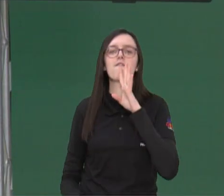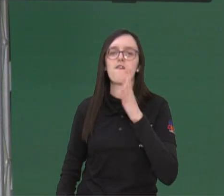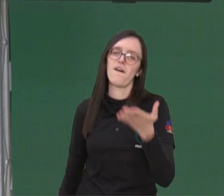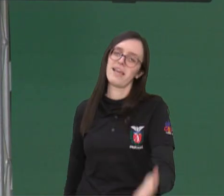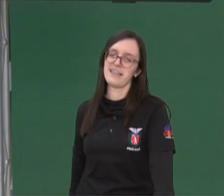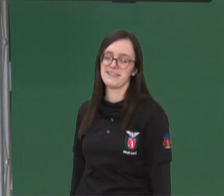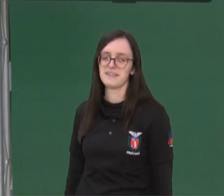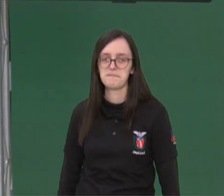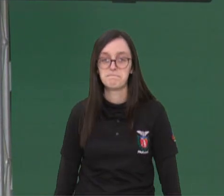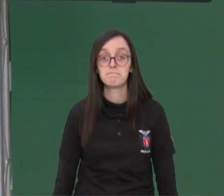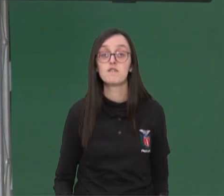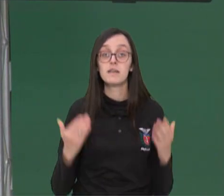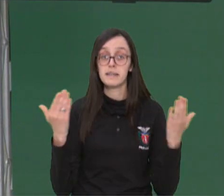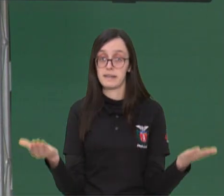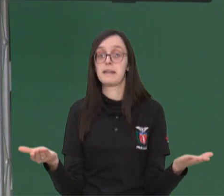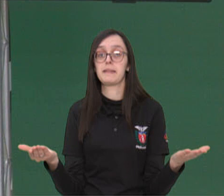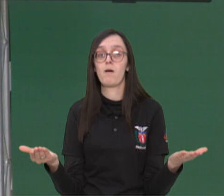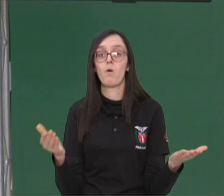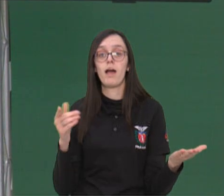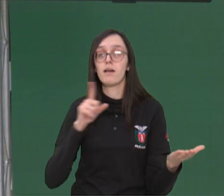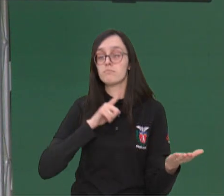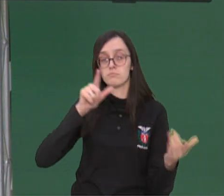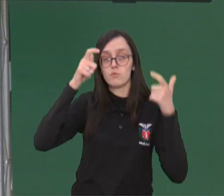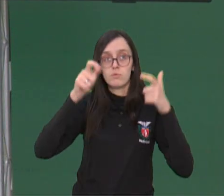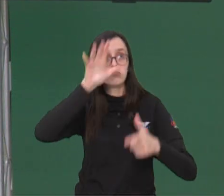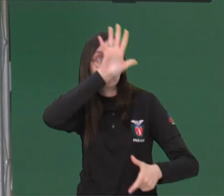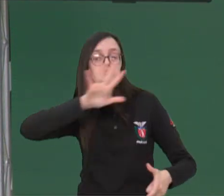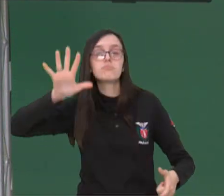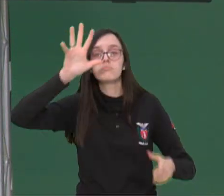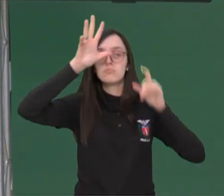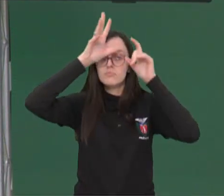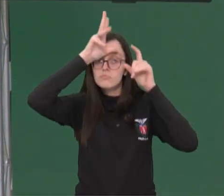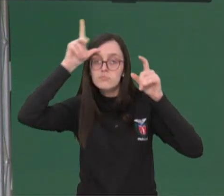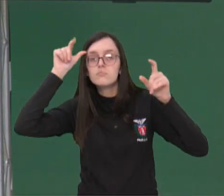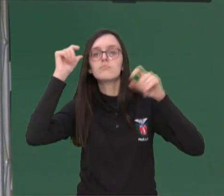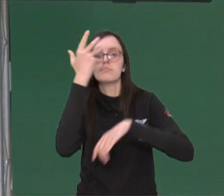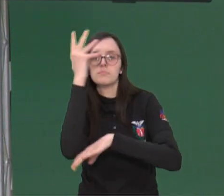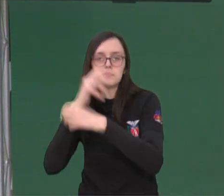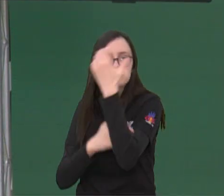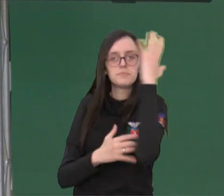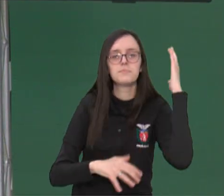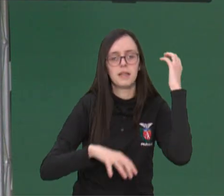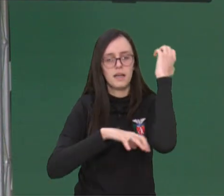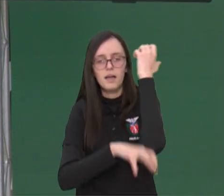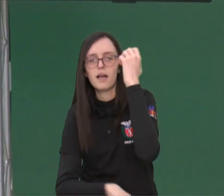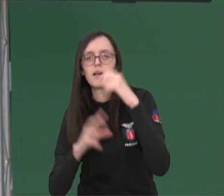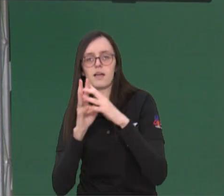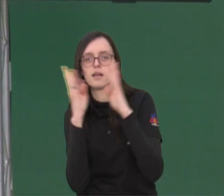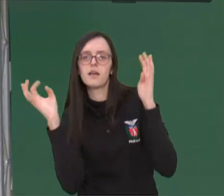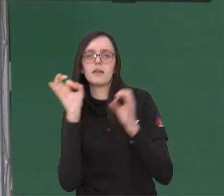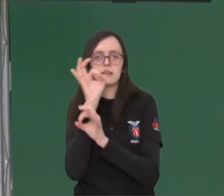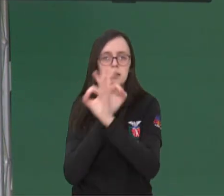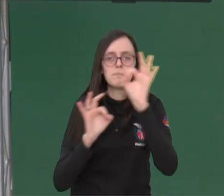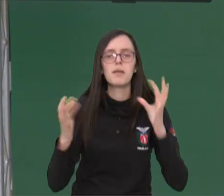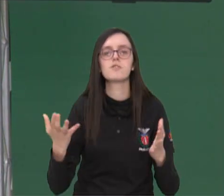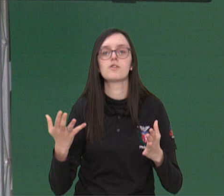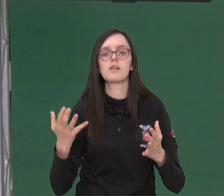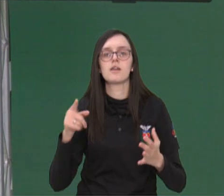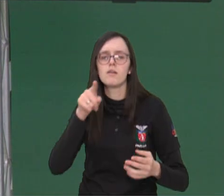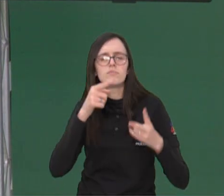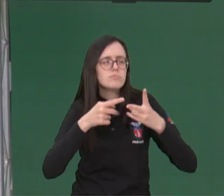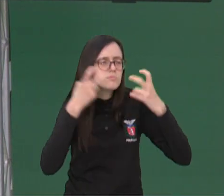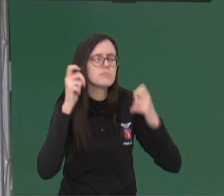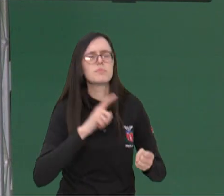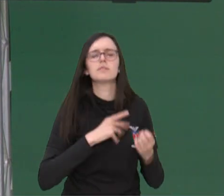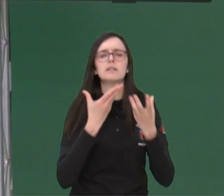conhece. Então, lá da região amazônica, essas ervas, raízes, plantas, sementes. Então você repara que você